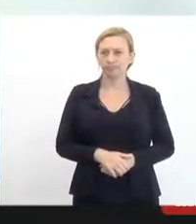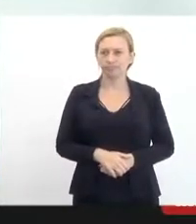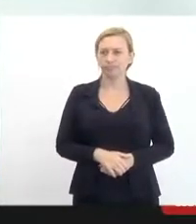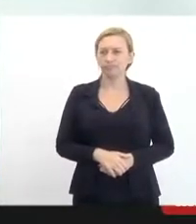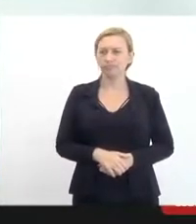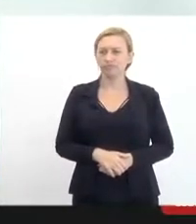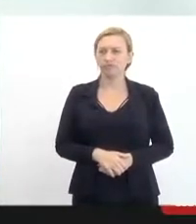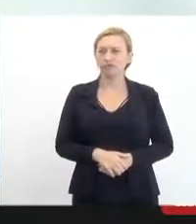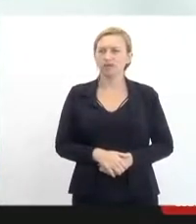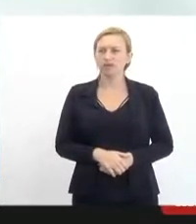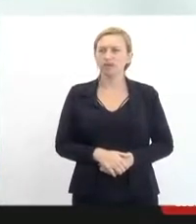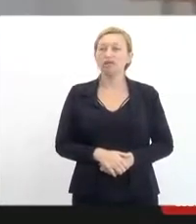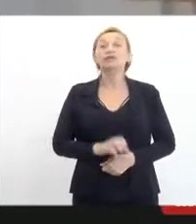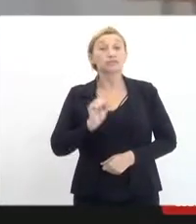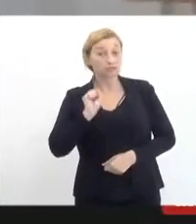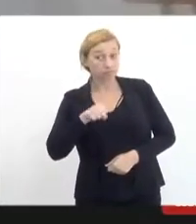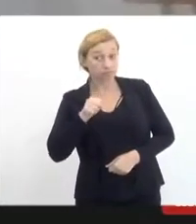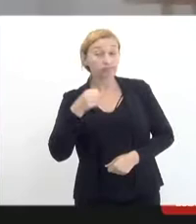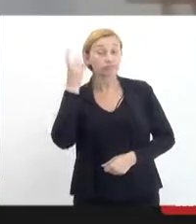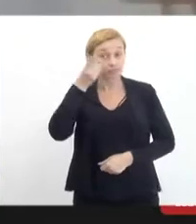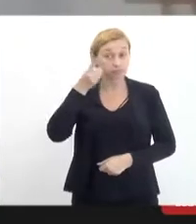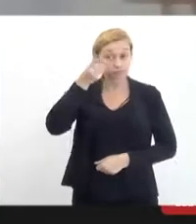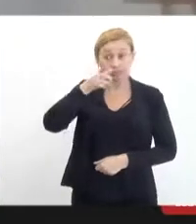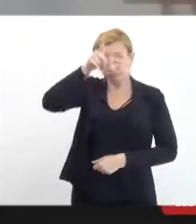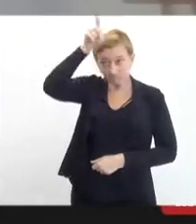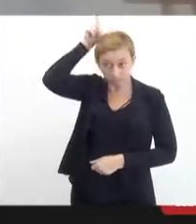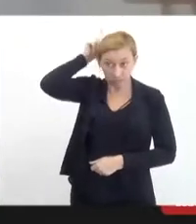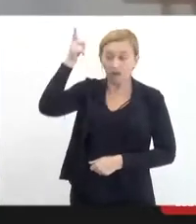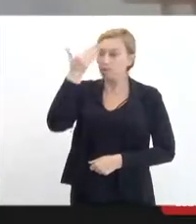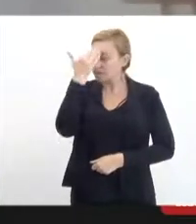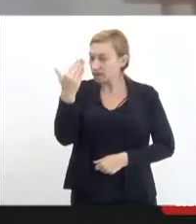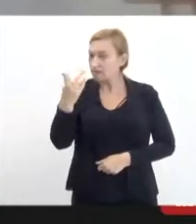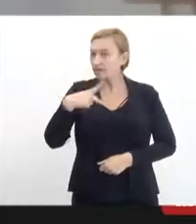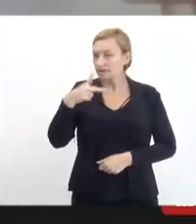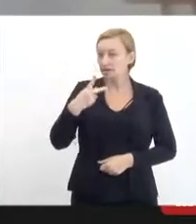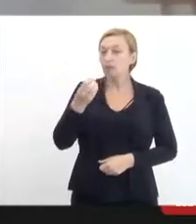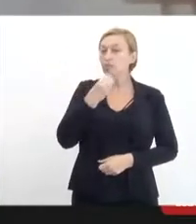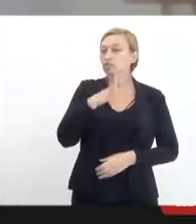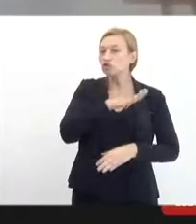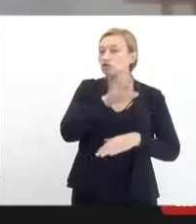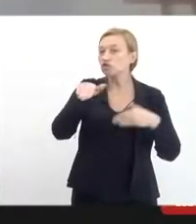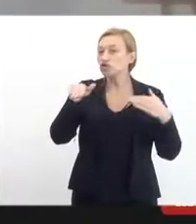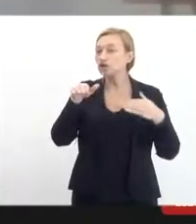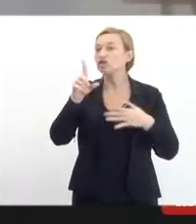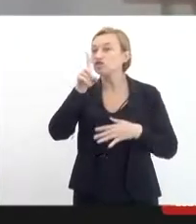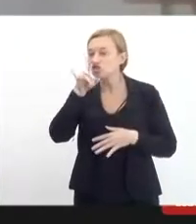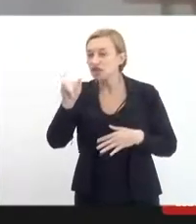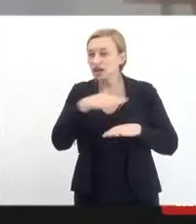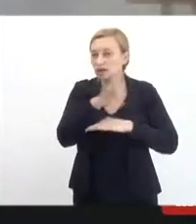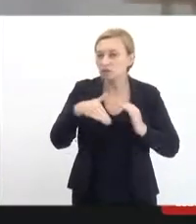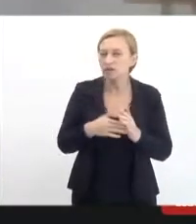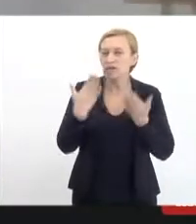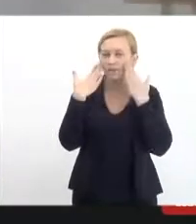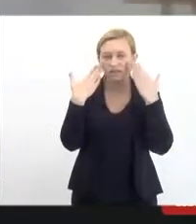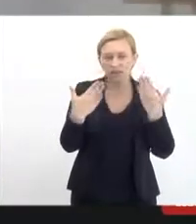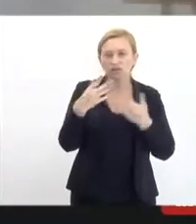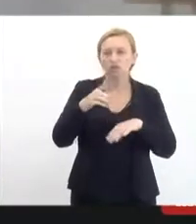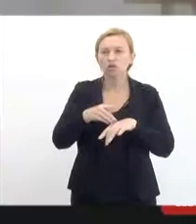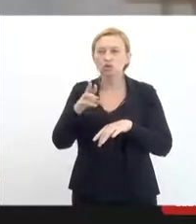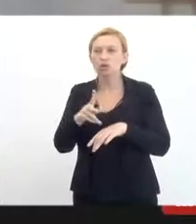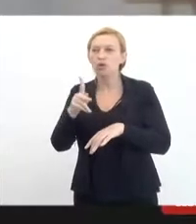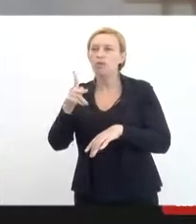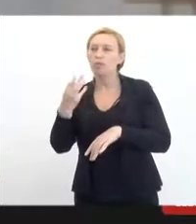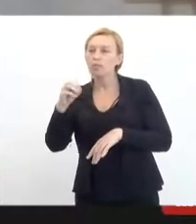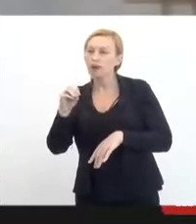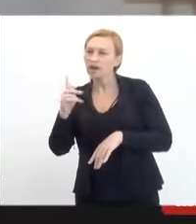mais. Sim, deputado Luiz Paulo, obrigado pela palavra, bom dia a todos. A apresentação do Dr. Paulo Henrique